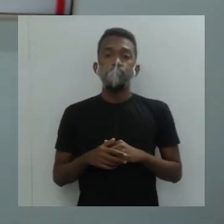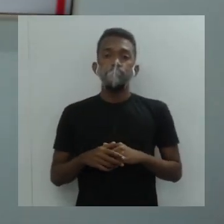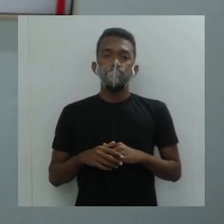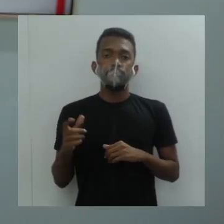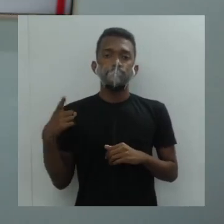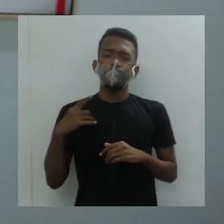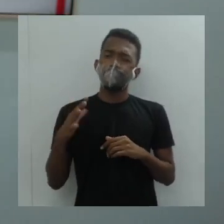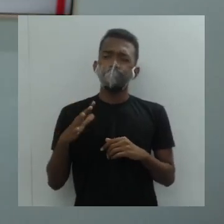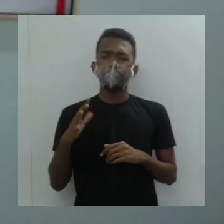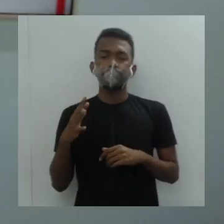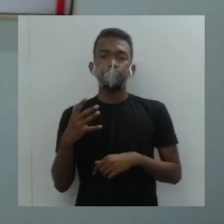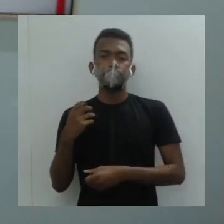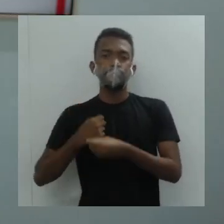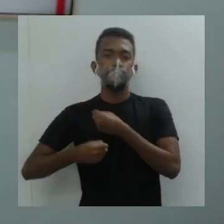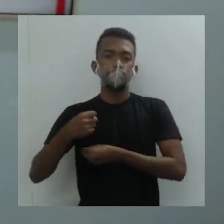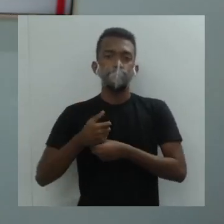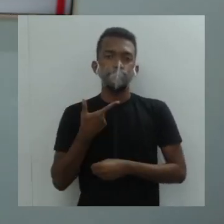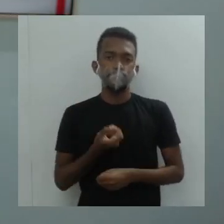de 2020